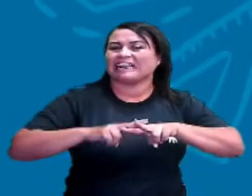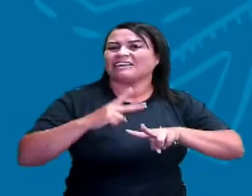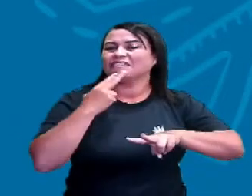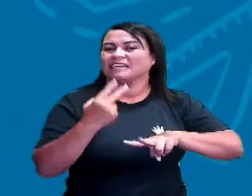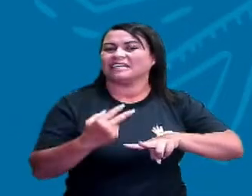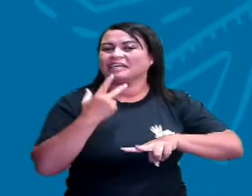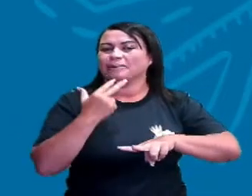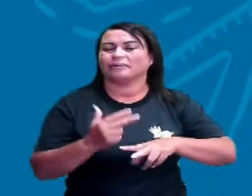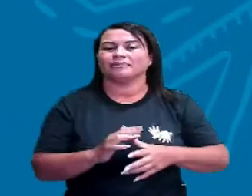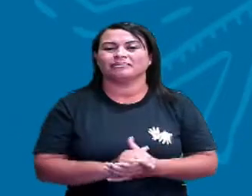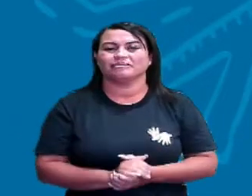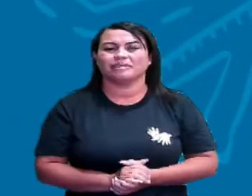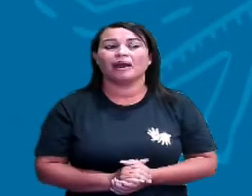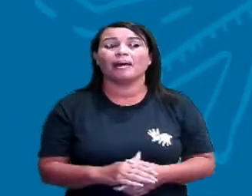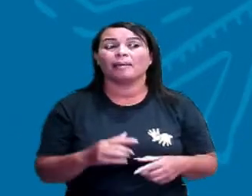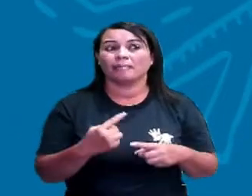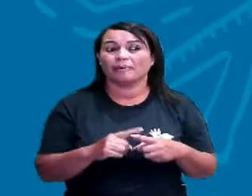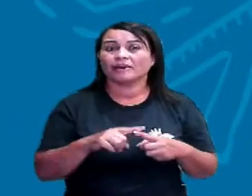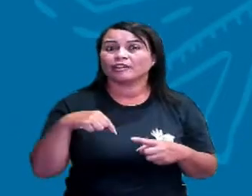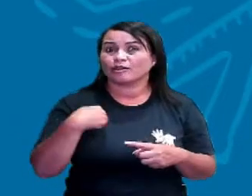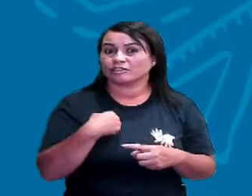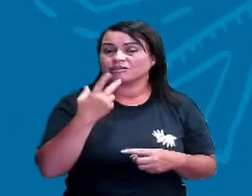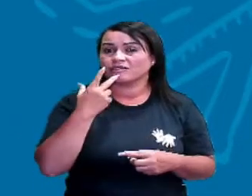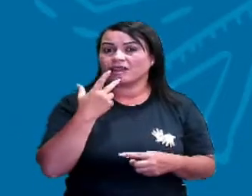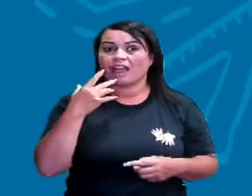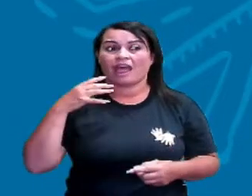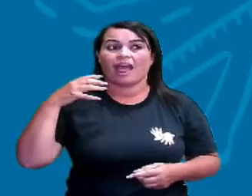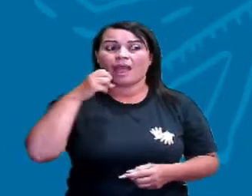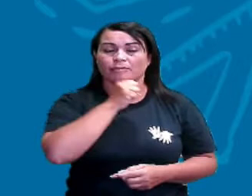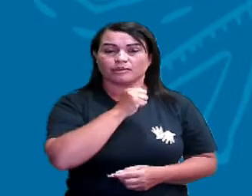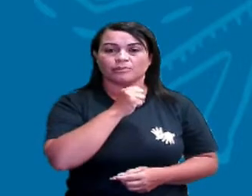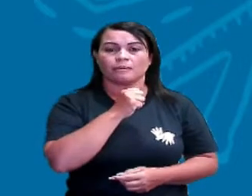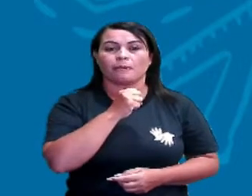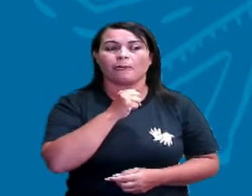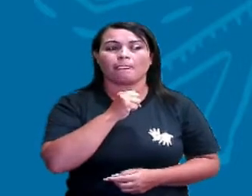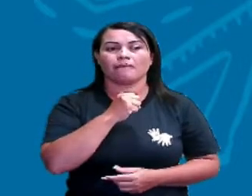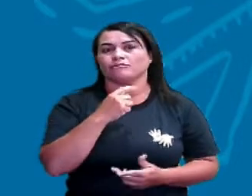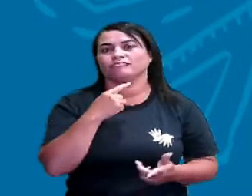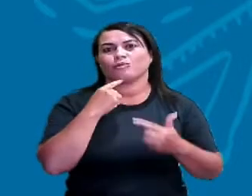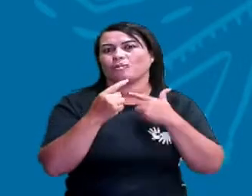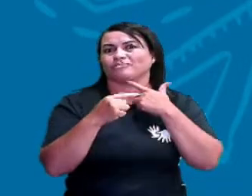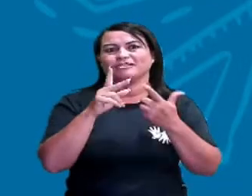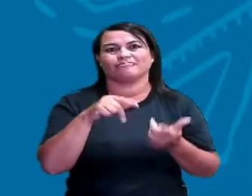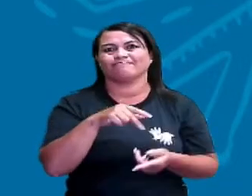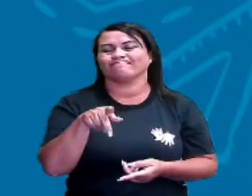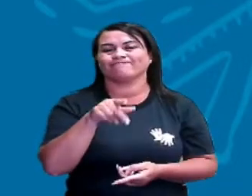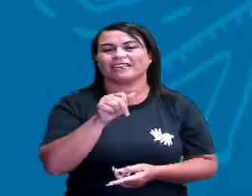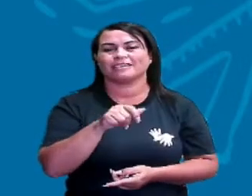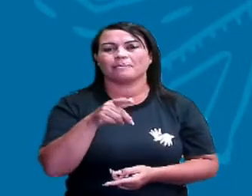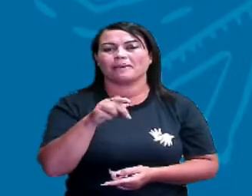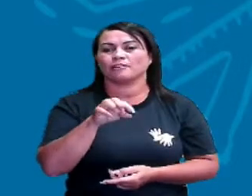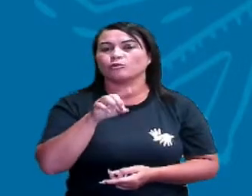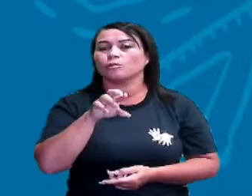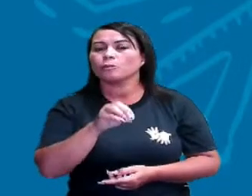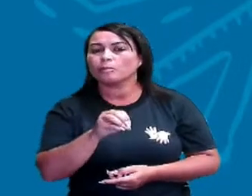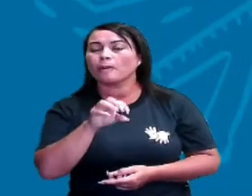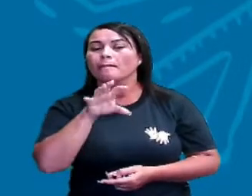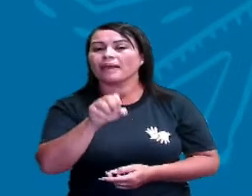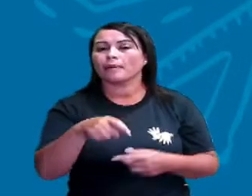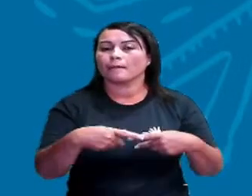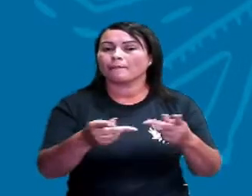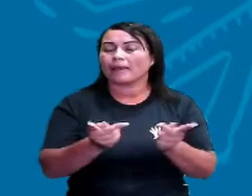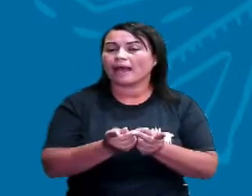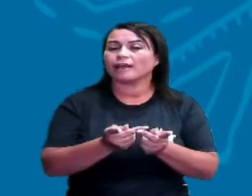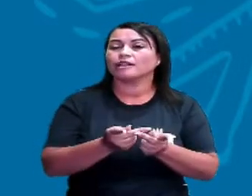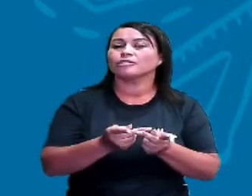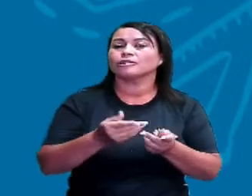língua. Porque a gente tem que falar rápido. O padre Pedro... não dá. O padre Pedro pega o prato